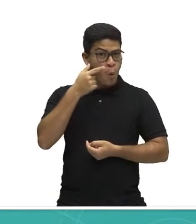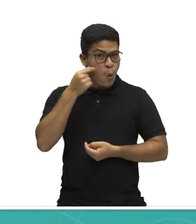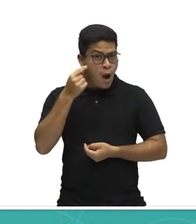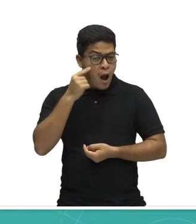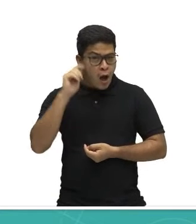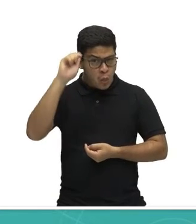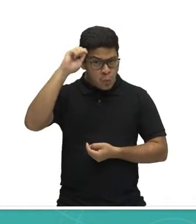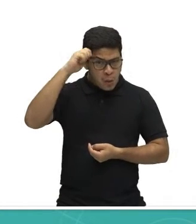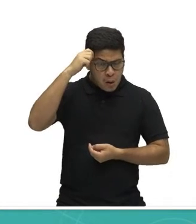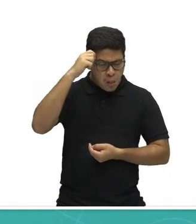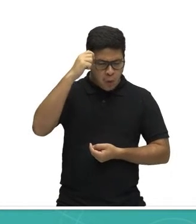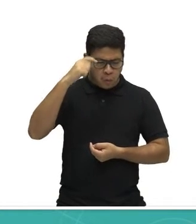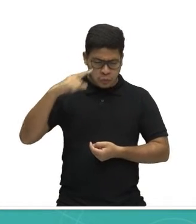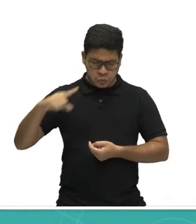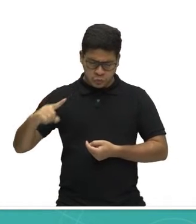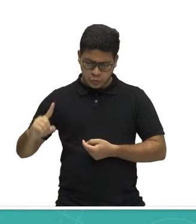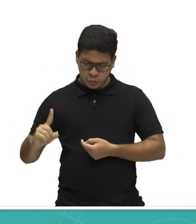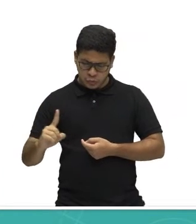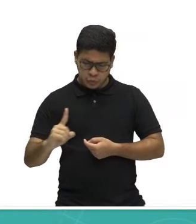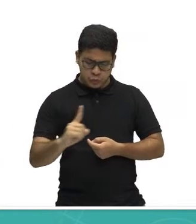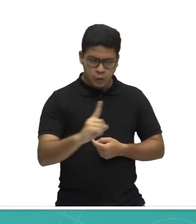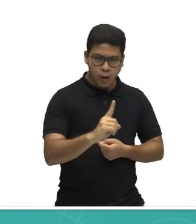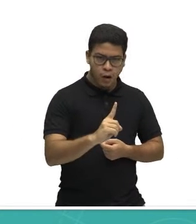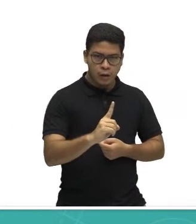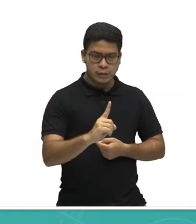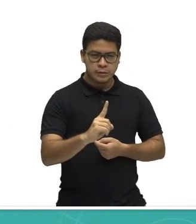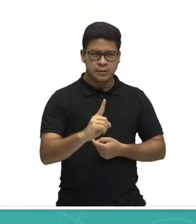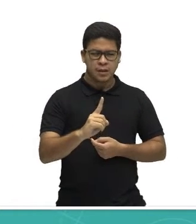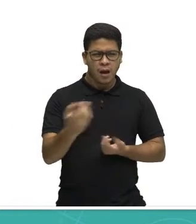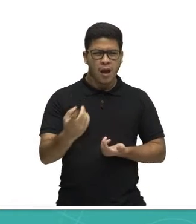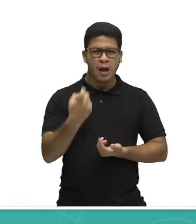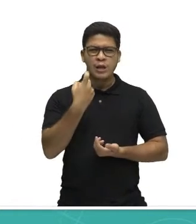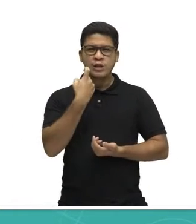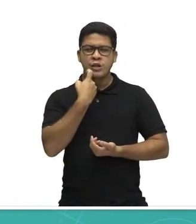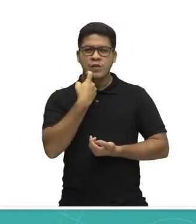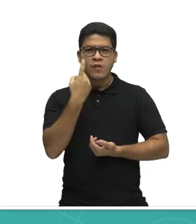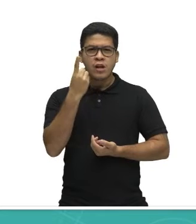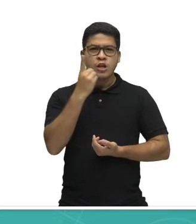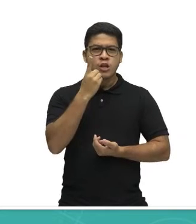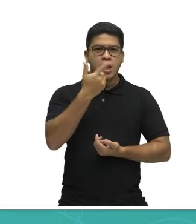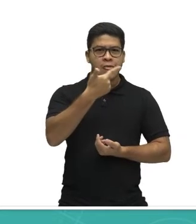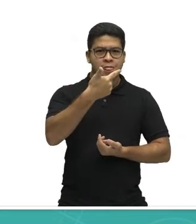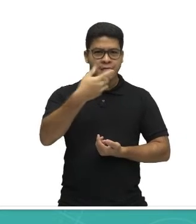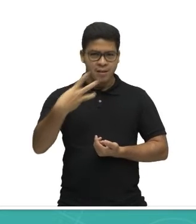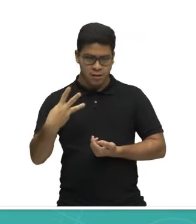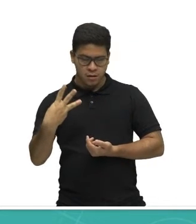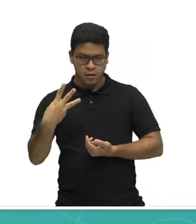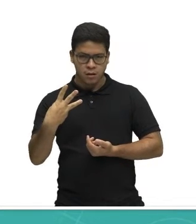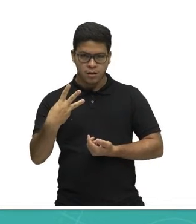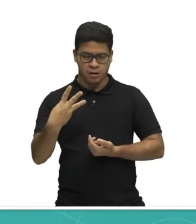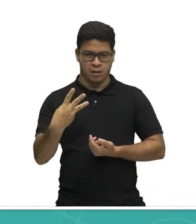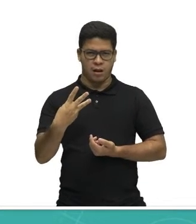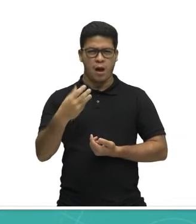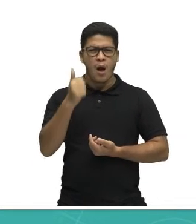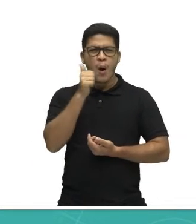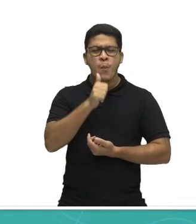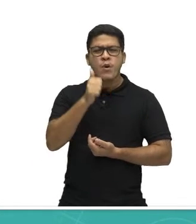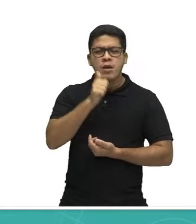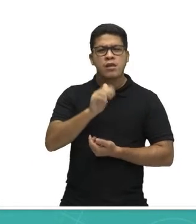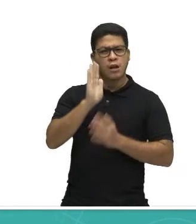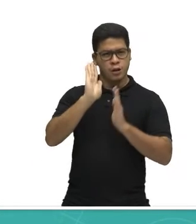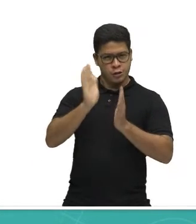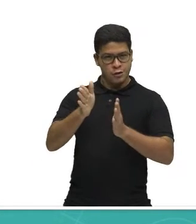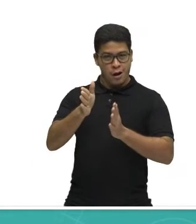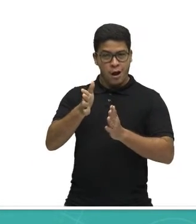o caminho de vocês? E sexta-feira 13, vocês ficam receosos desse dia? E as meninas já pegaram o buquê